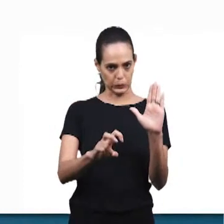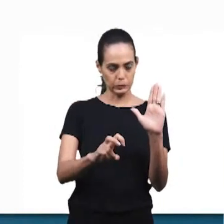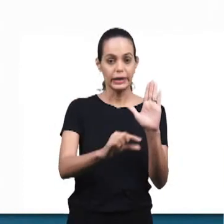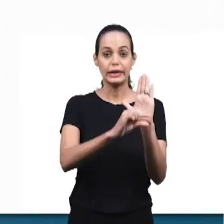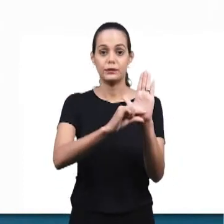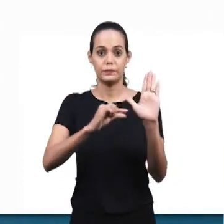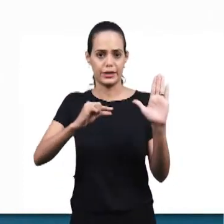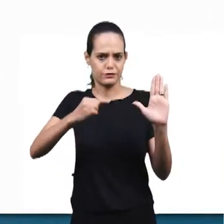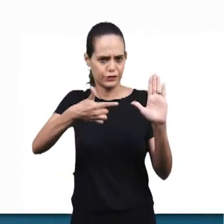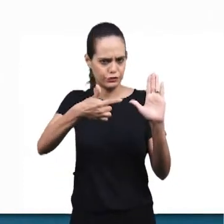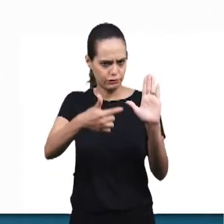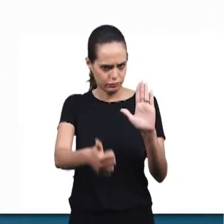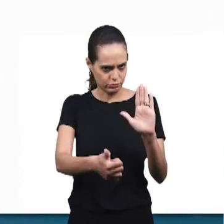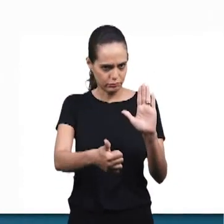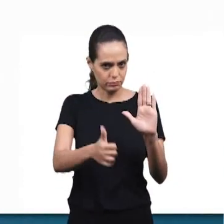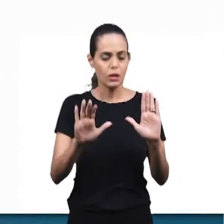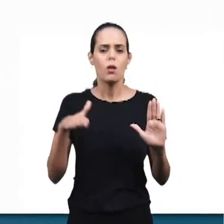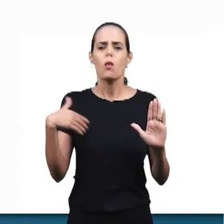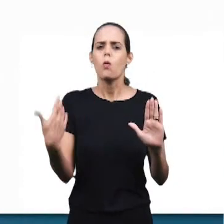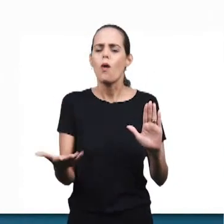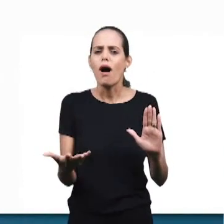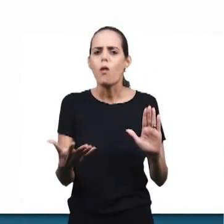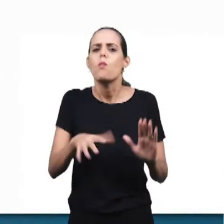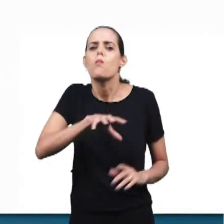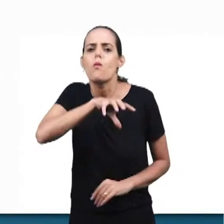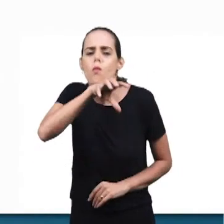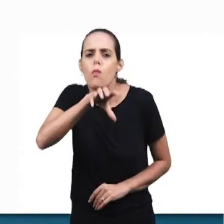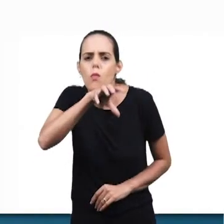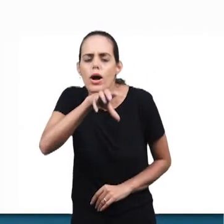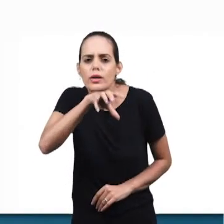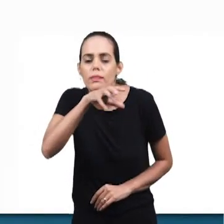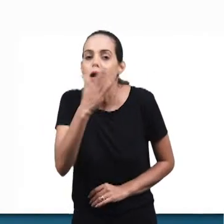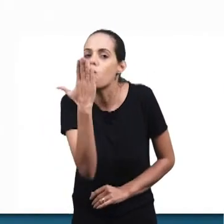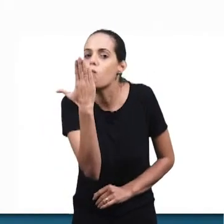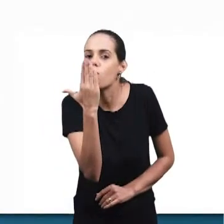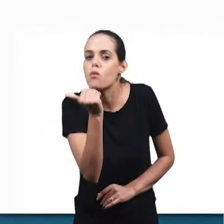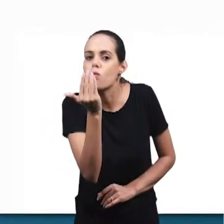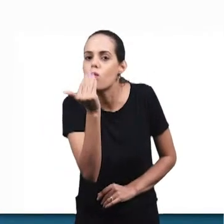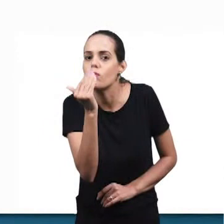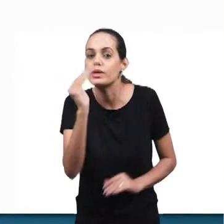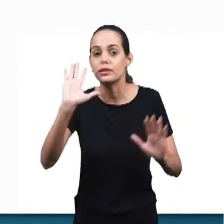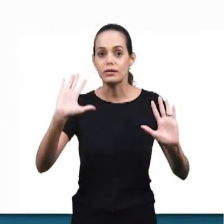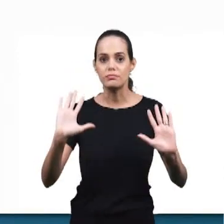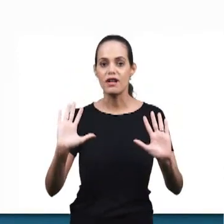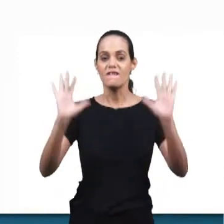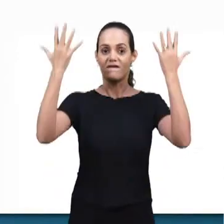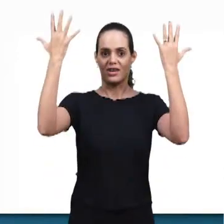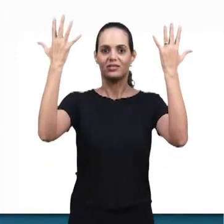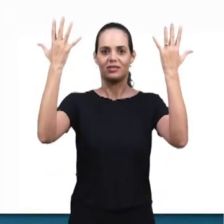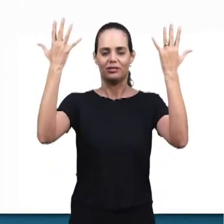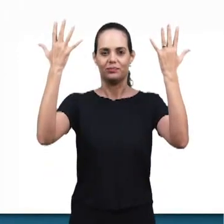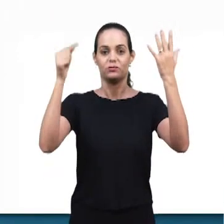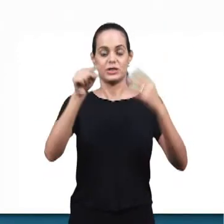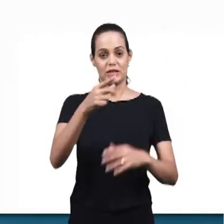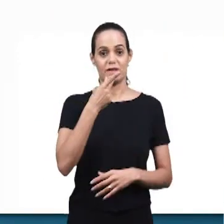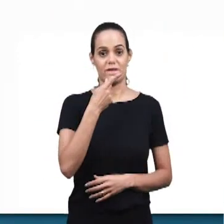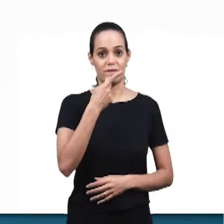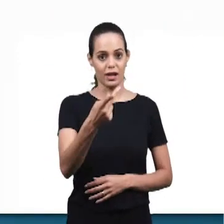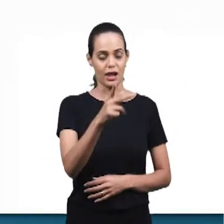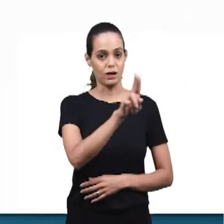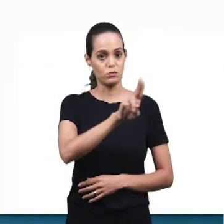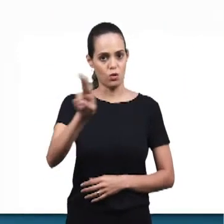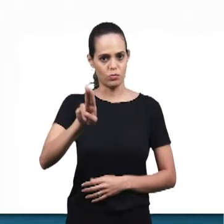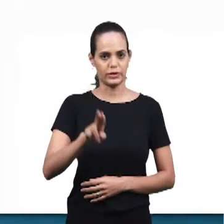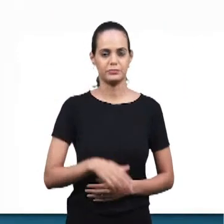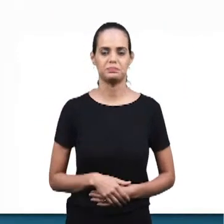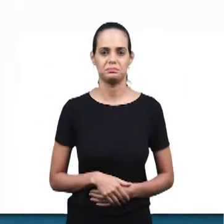capítulo 12, e no verso 21, qual era o animal que serviria de alimento para aquela festa?